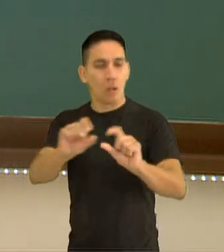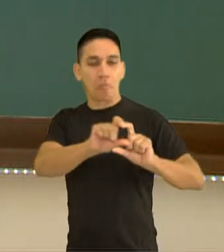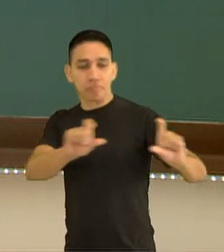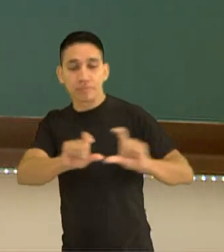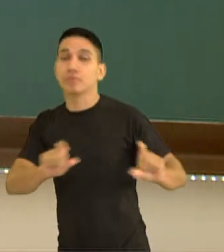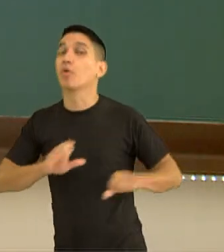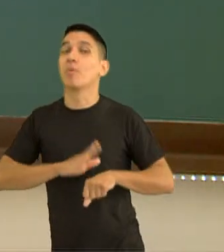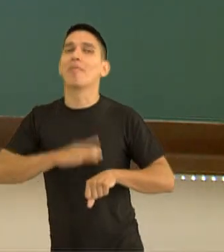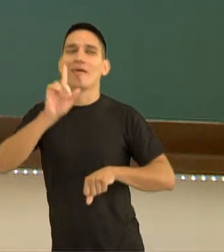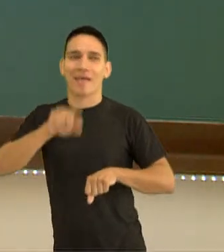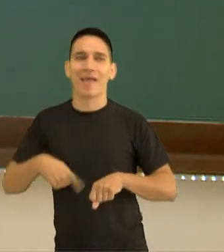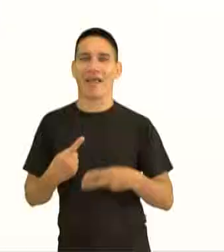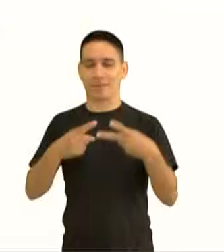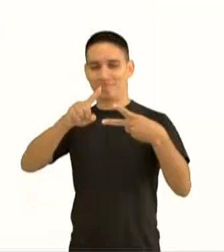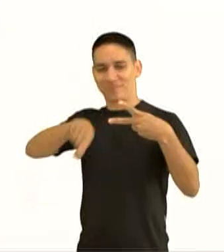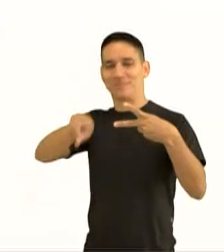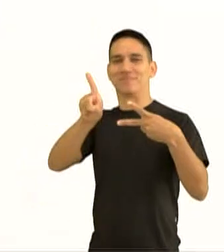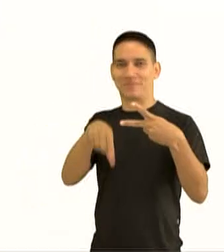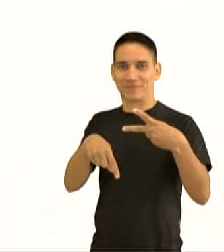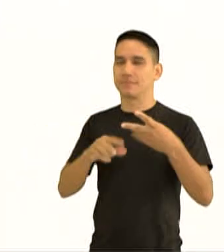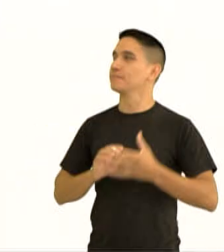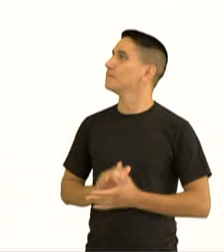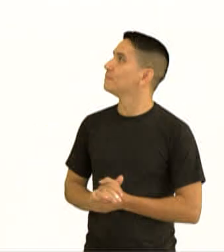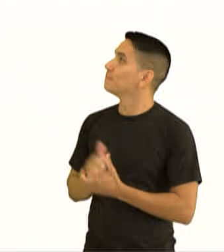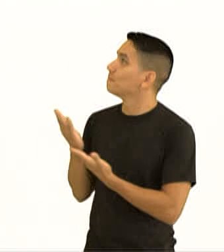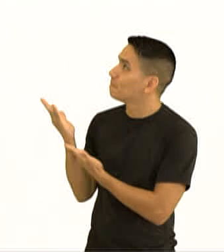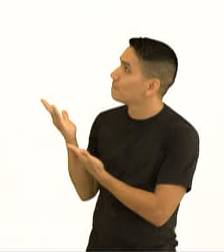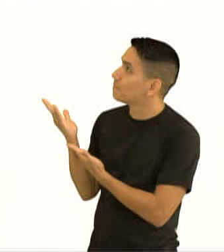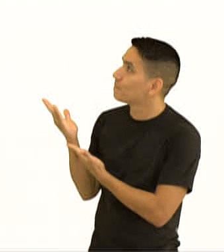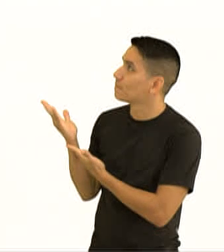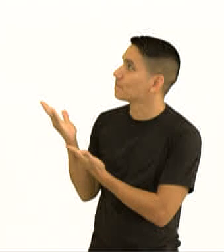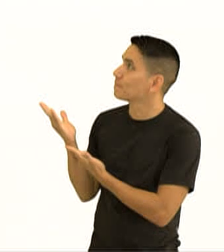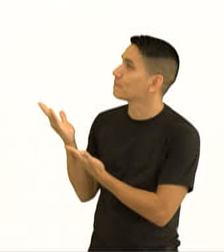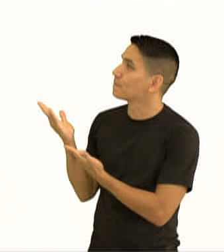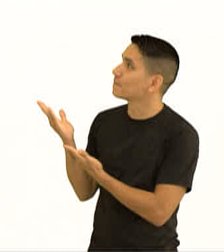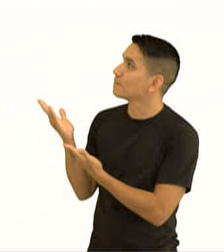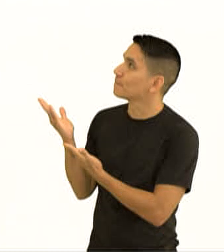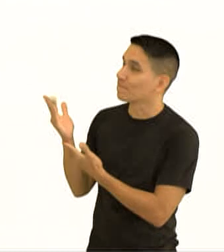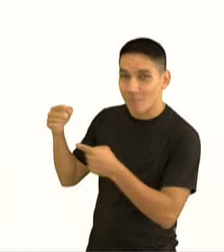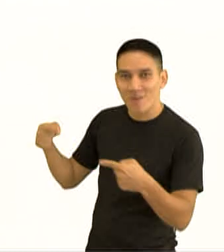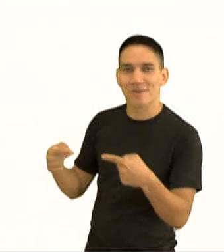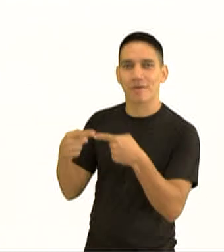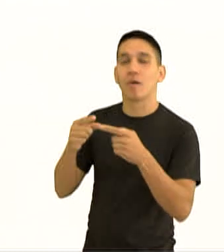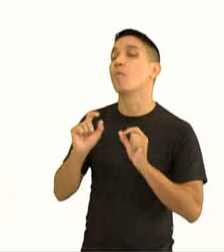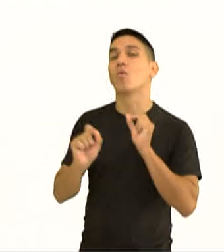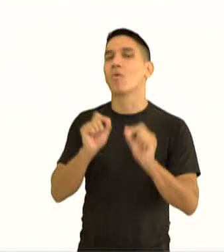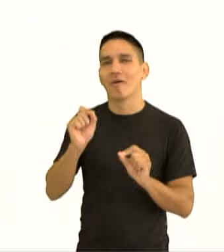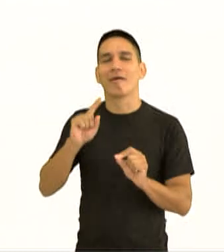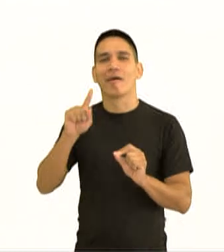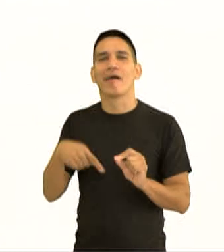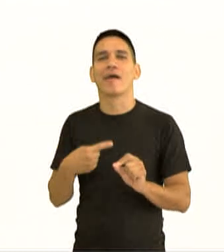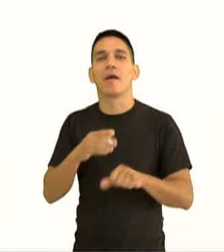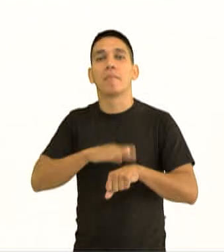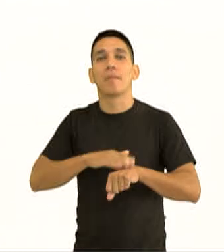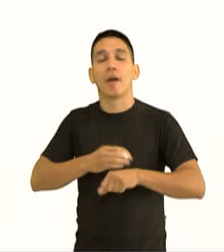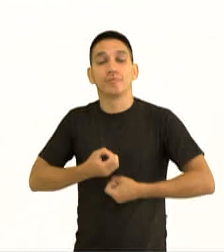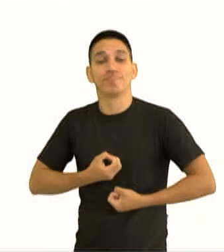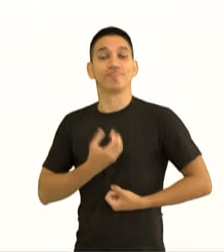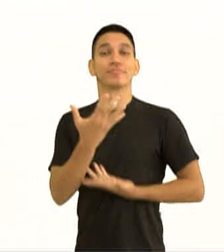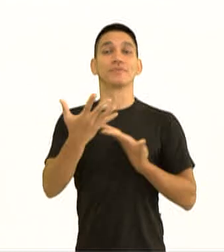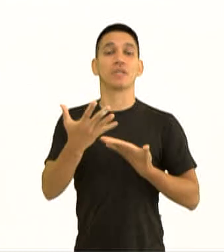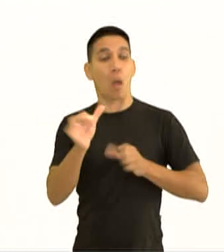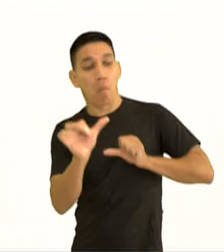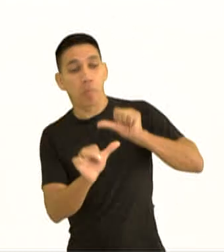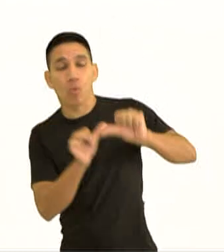para to express a current tendency or change happening around now. Então, para expressar